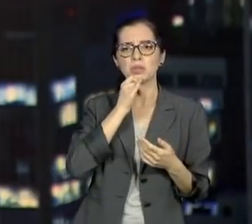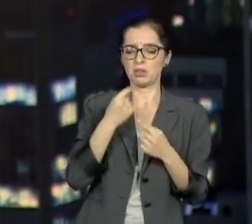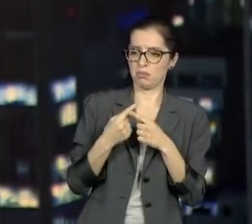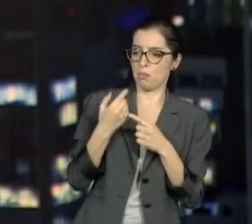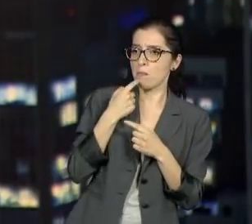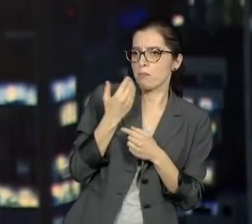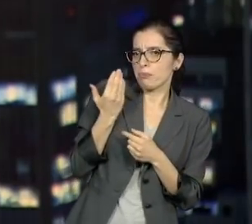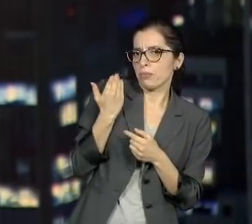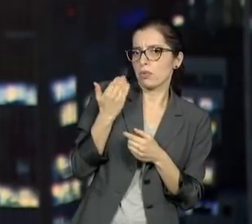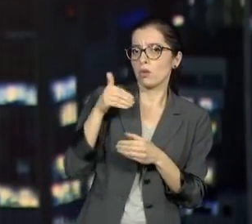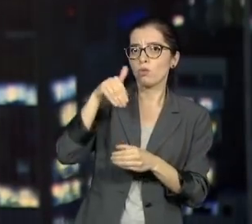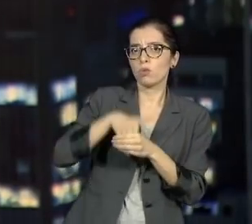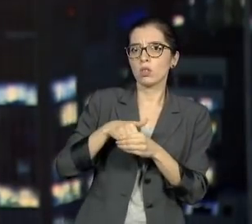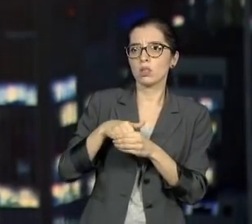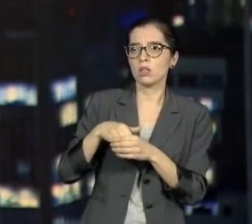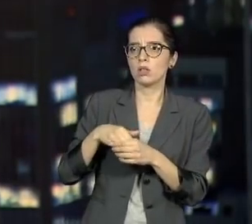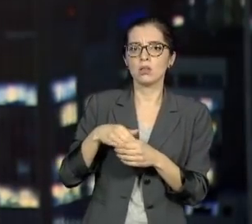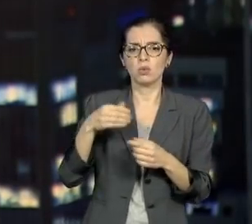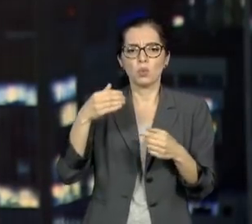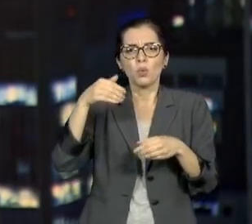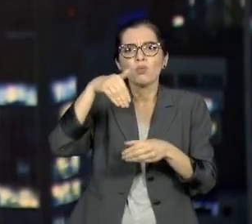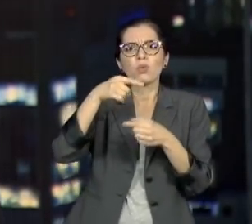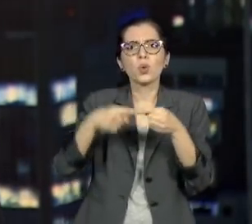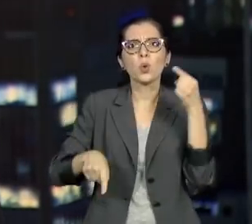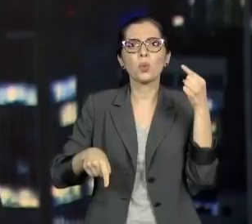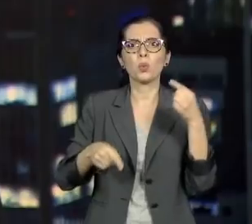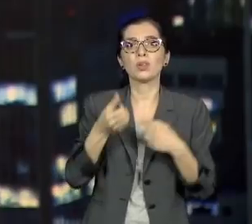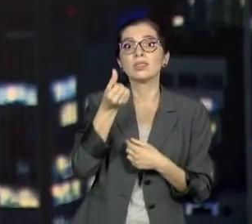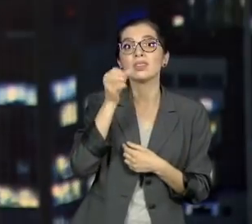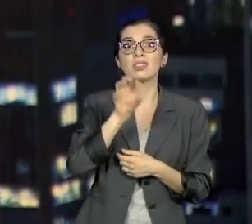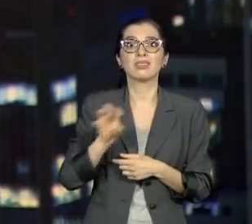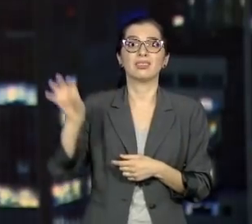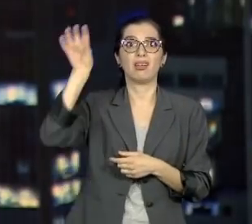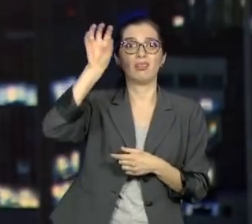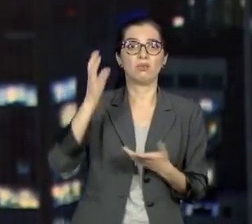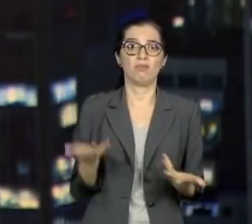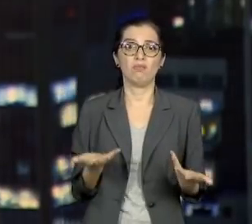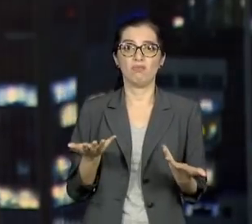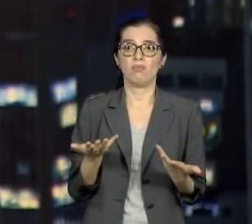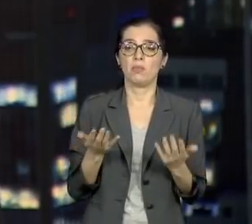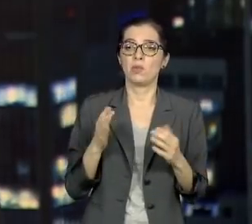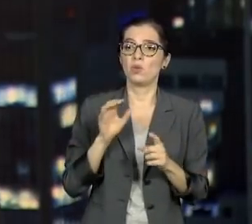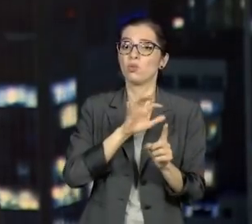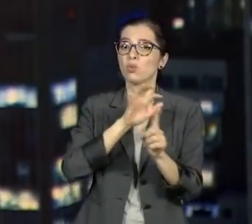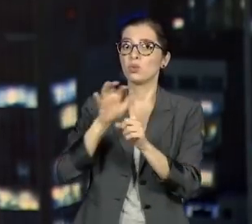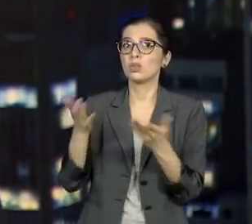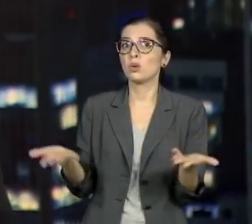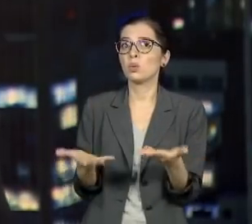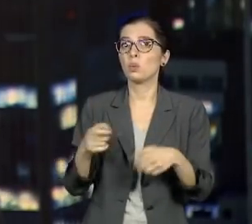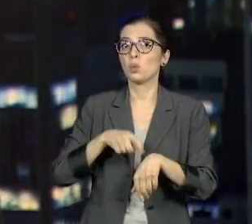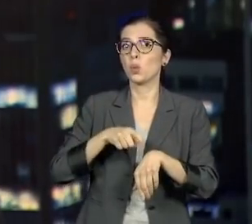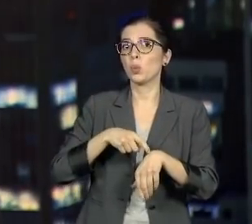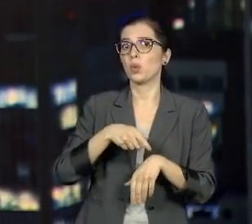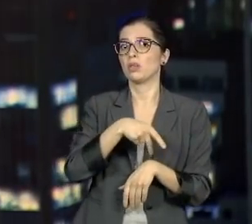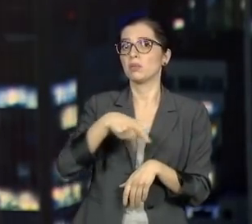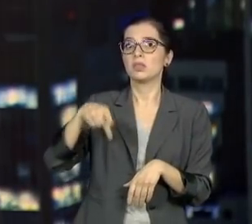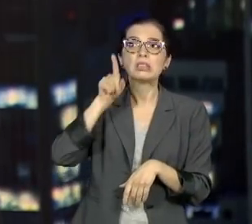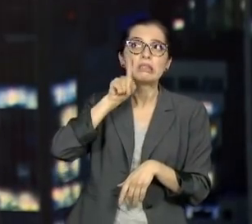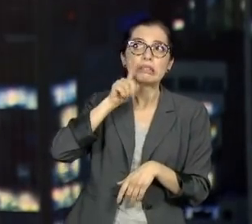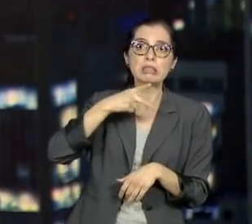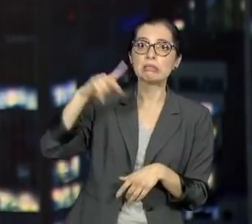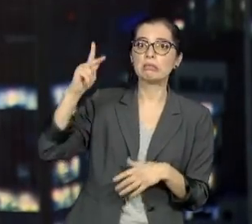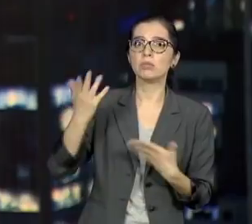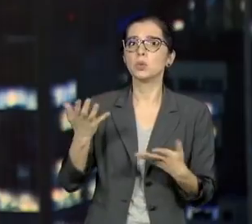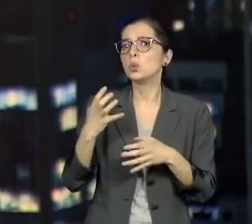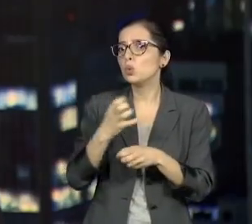por correspondência em Wisconsin, um dos 6 estados considerados mais decisivos para a eleição do presidente americano. Ou seja, só serão contadas as cédulas